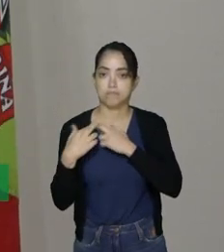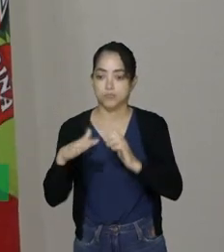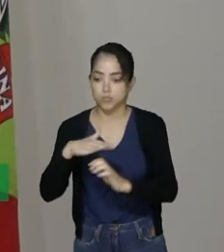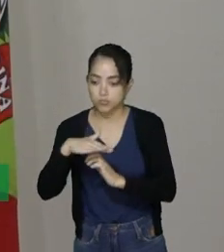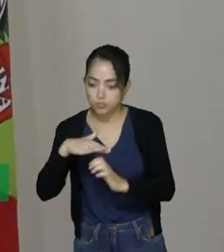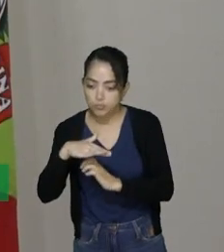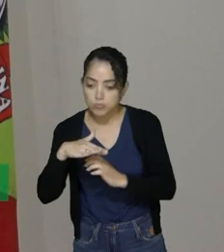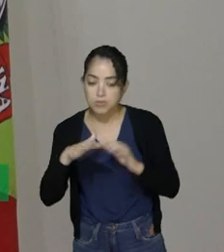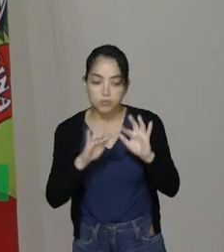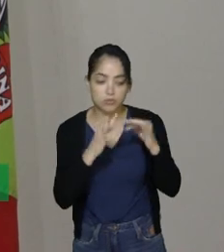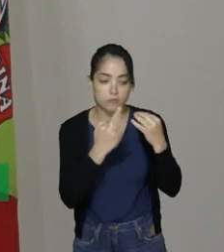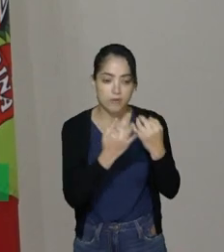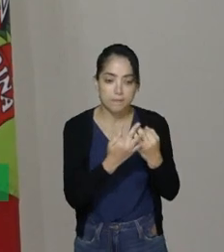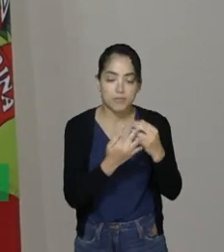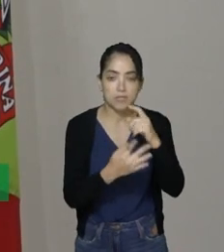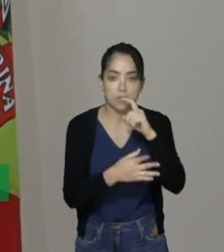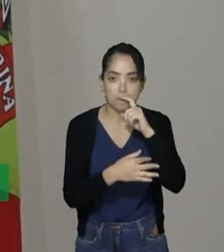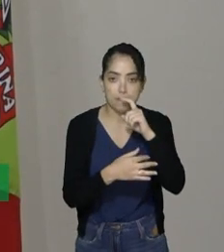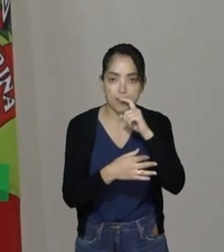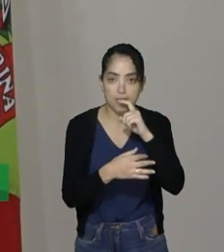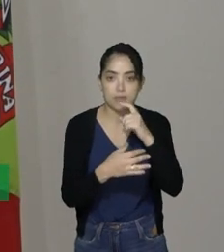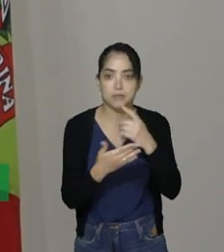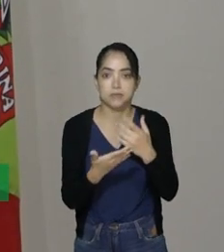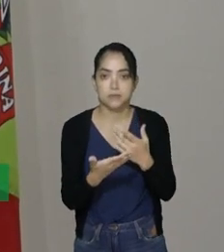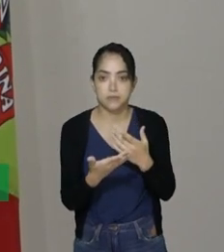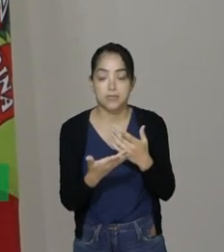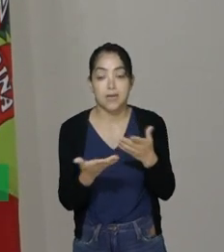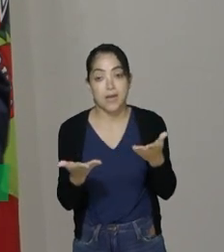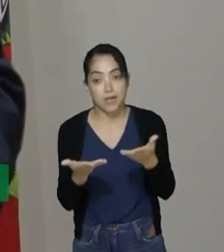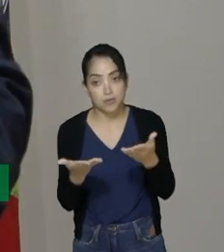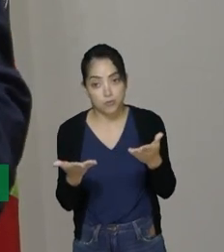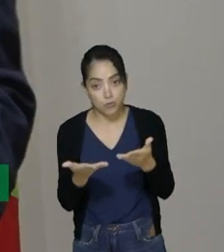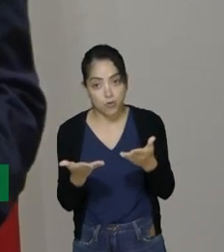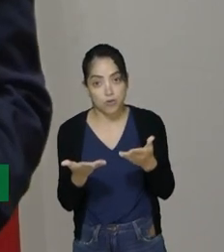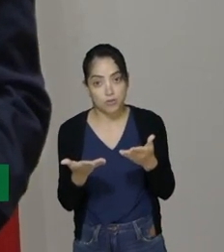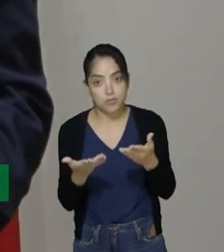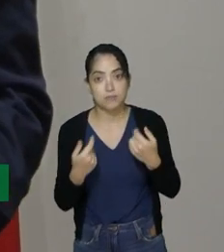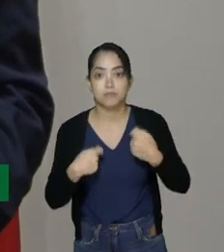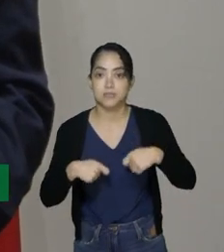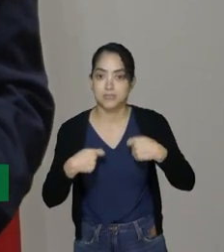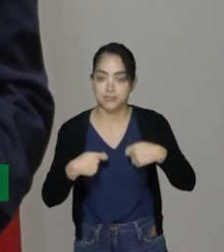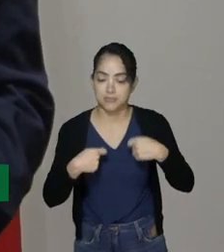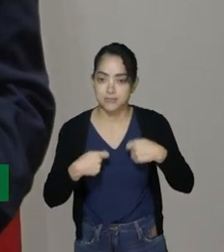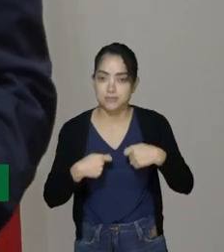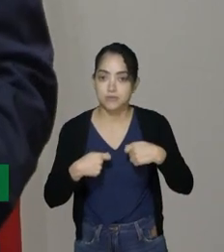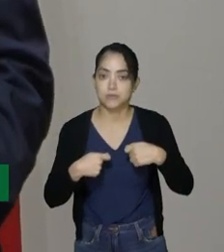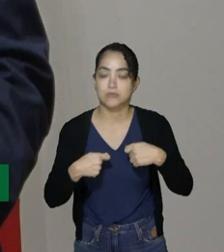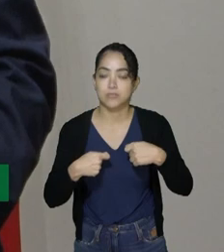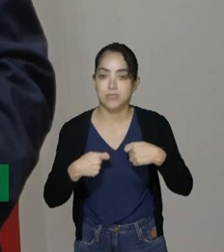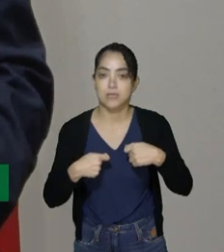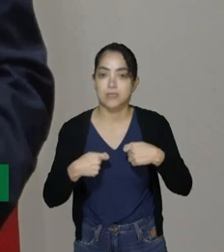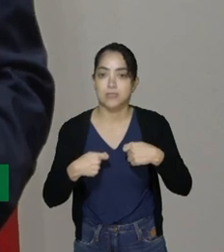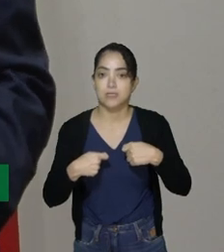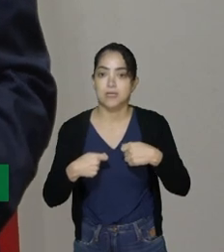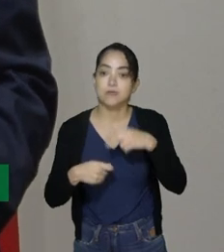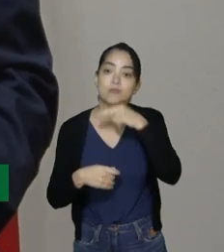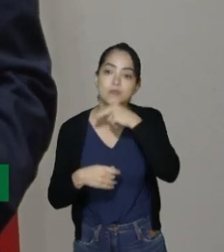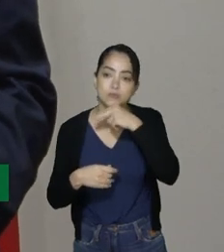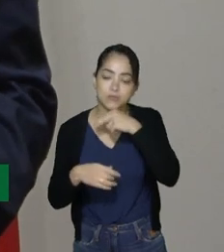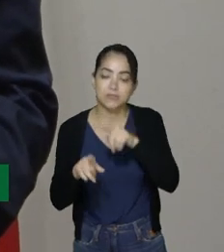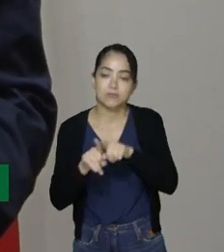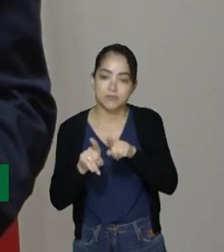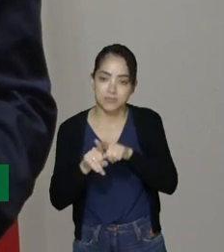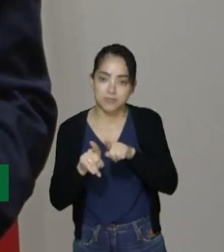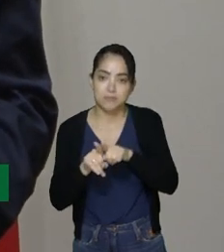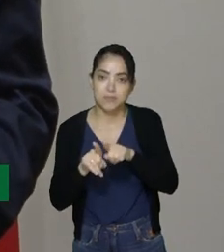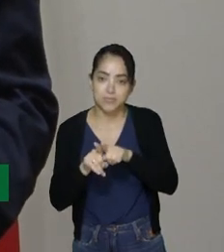de família, e isso agora eu tenho que compensar um pouquinho, deputada Ada, até com os meus netos, compensar